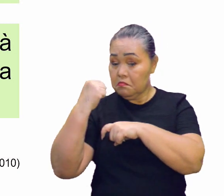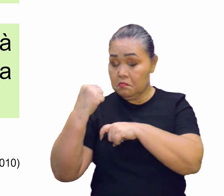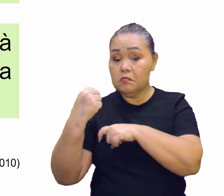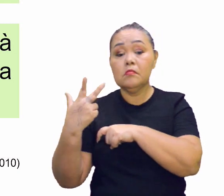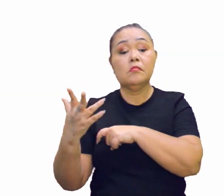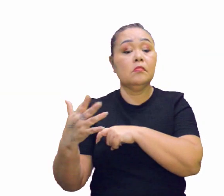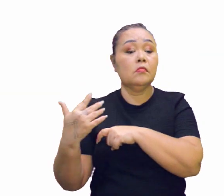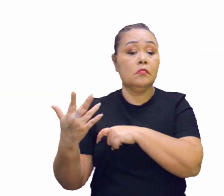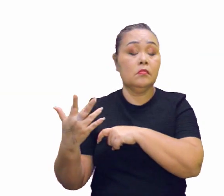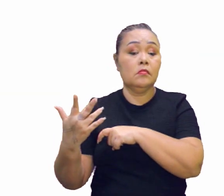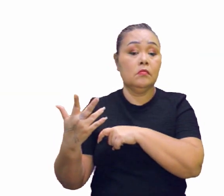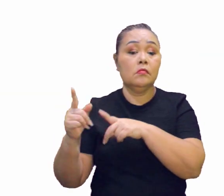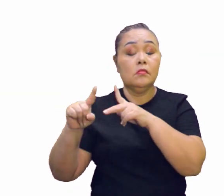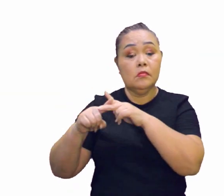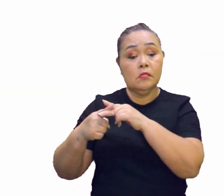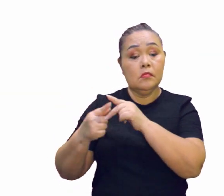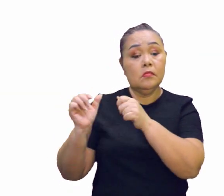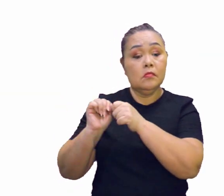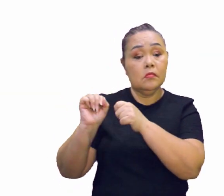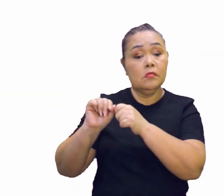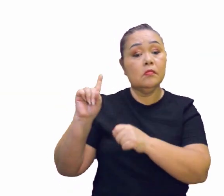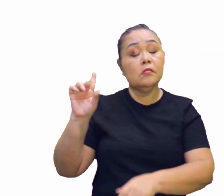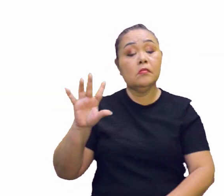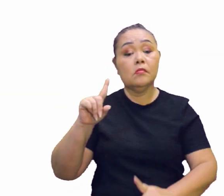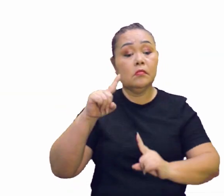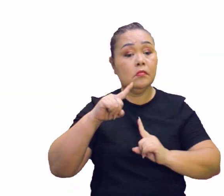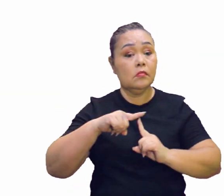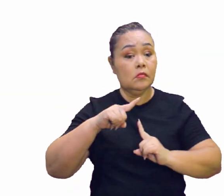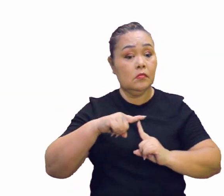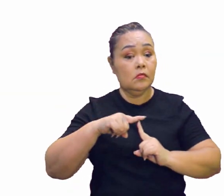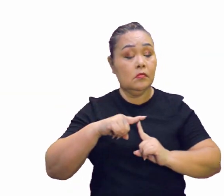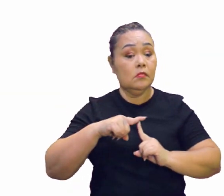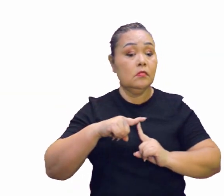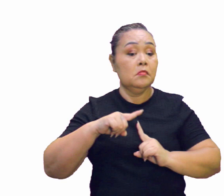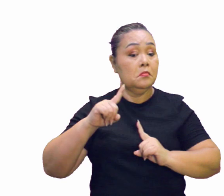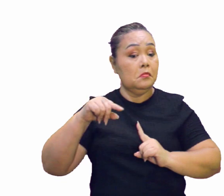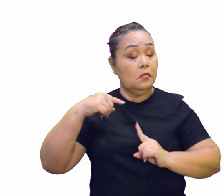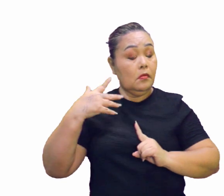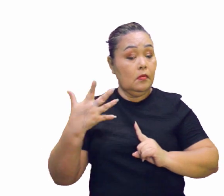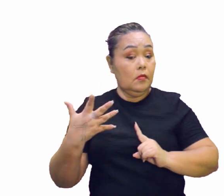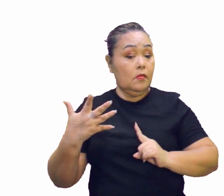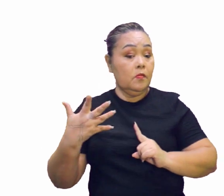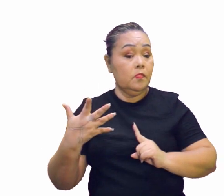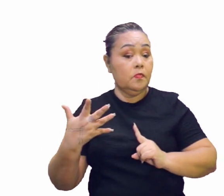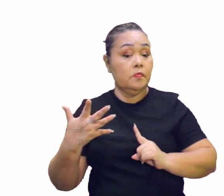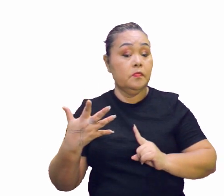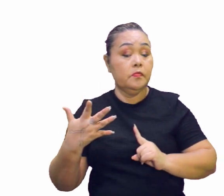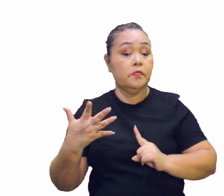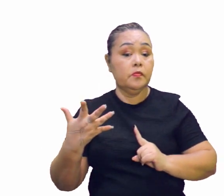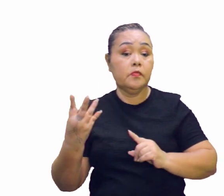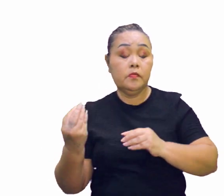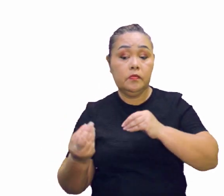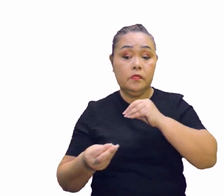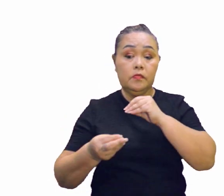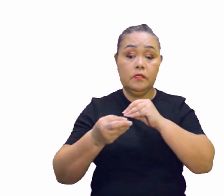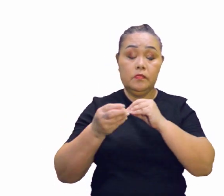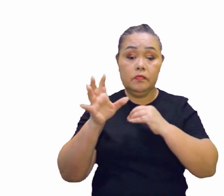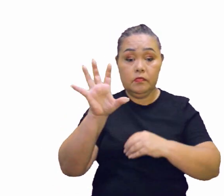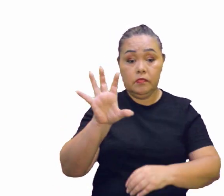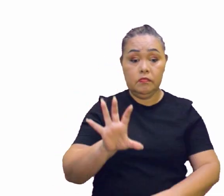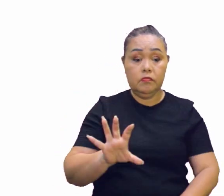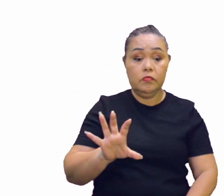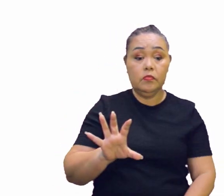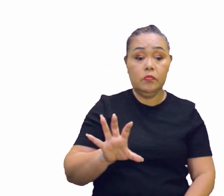é isso? E a mecanização também lá em Tocantins. Então, para Milton Santos, Tocantins deveria fazer parte do